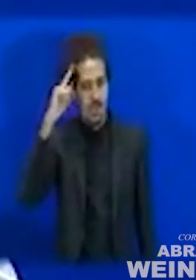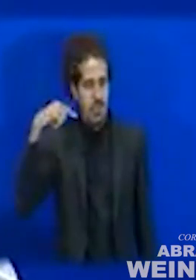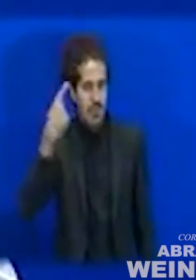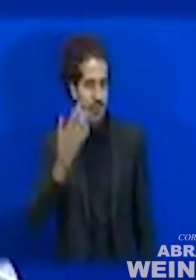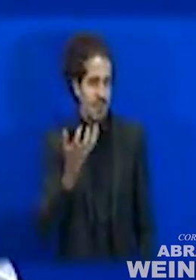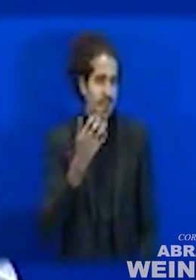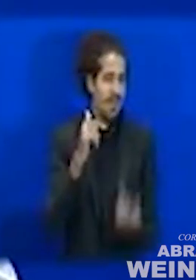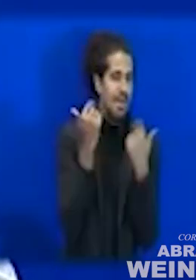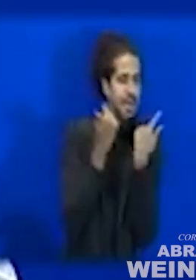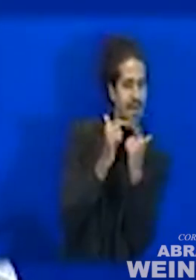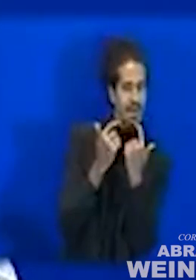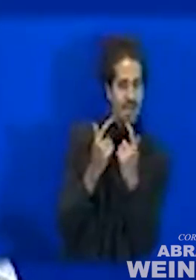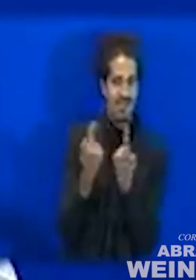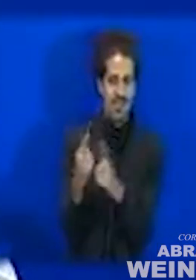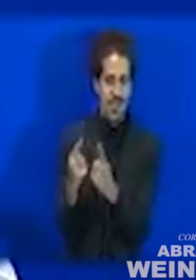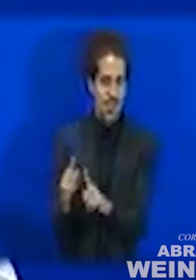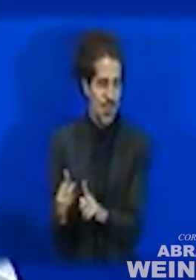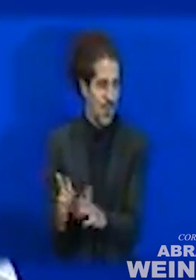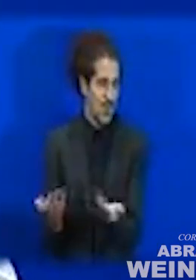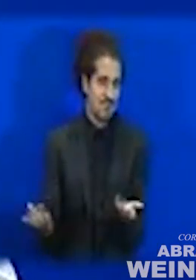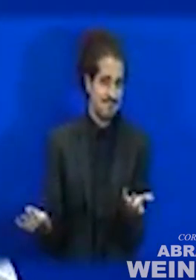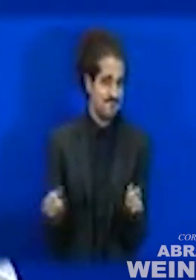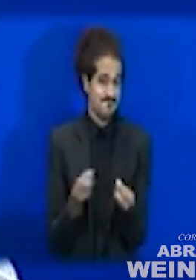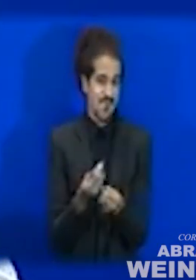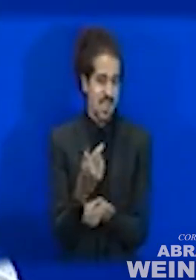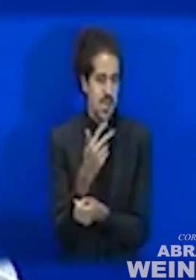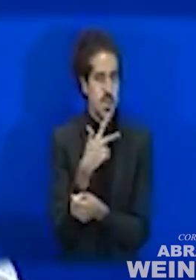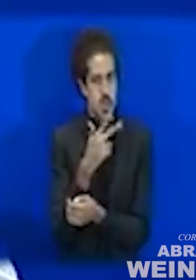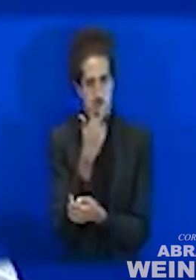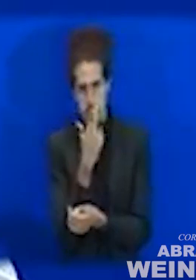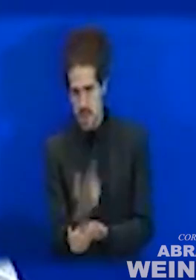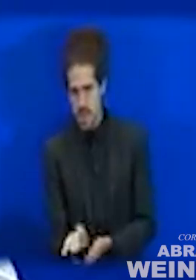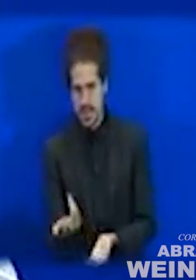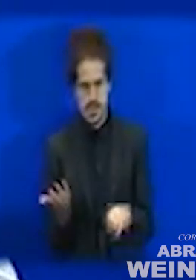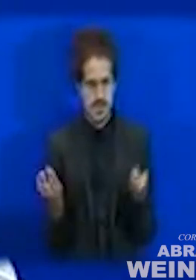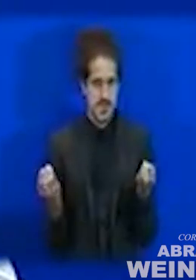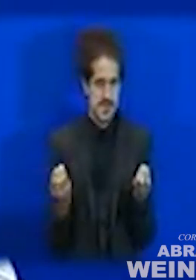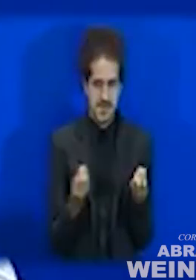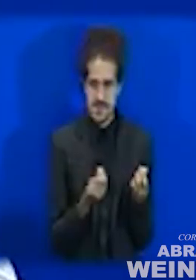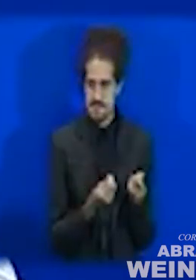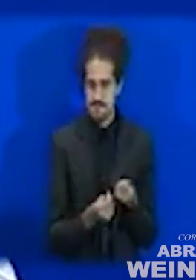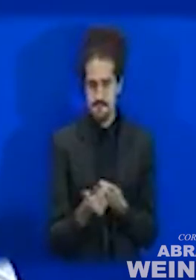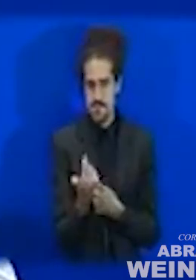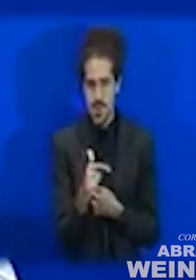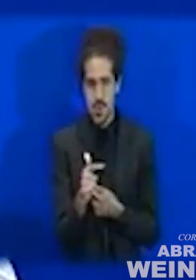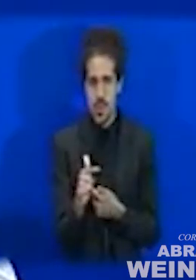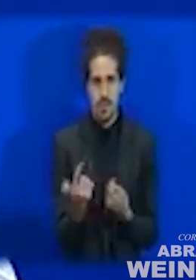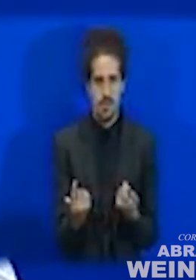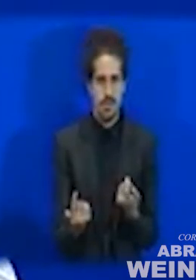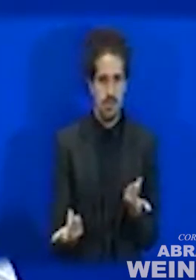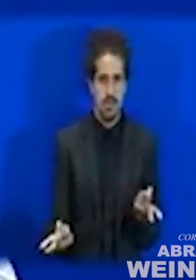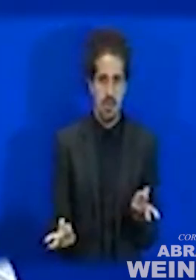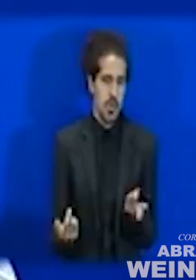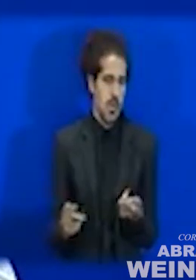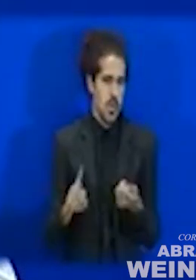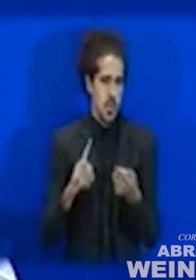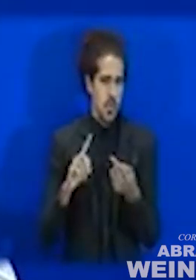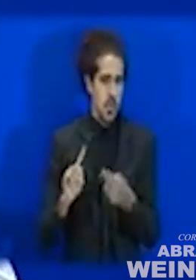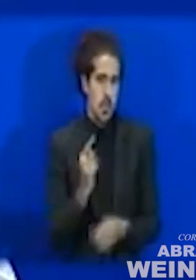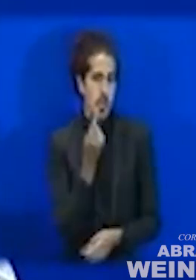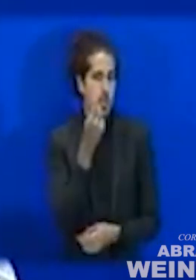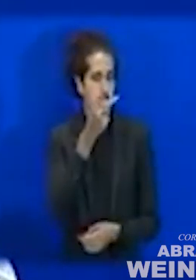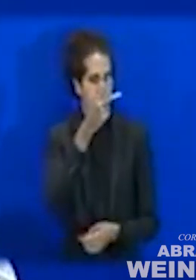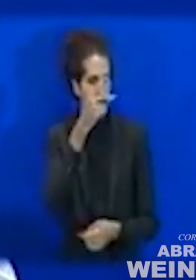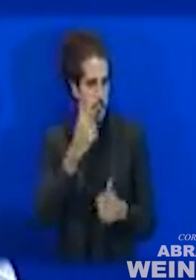quer fazer uma palhaçada. Não houve, eu acho que não houve nenhum caso